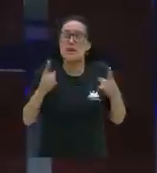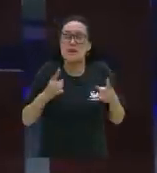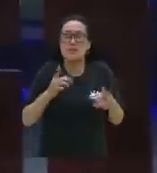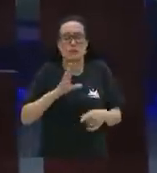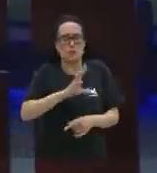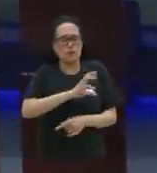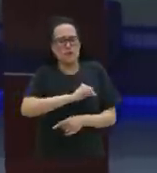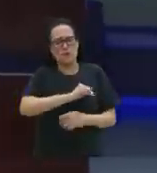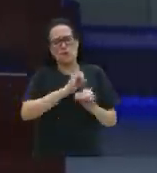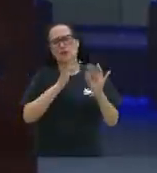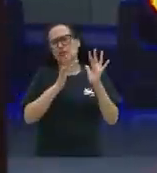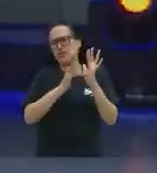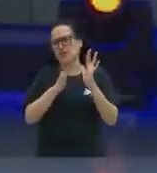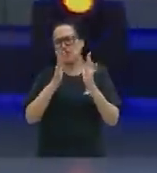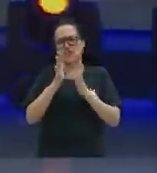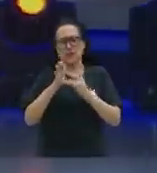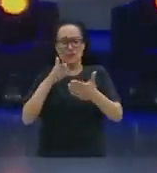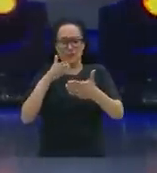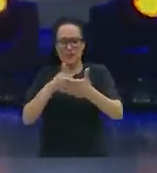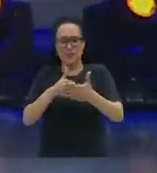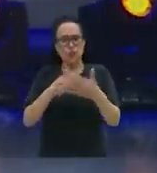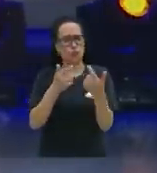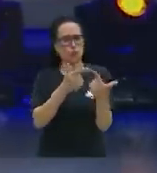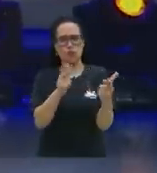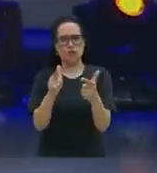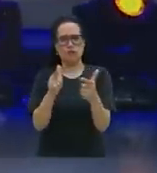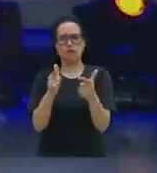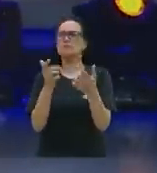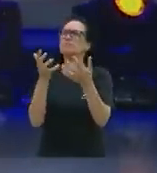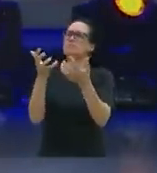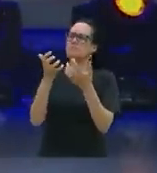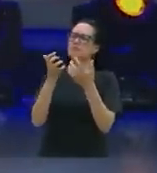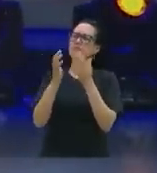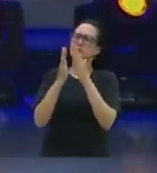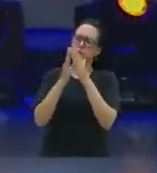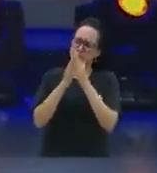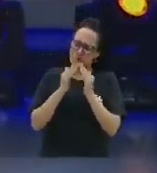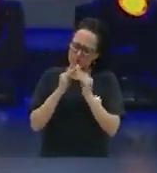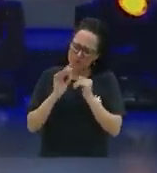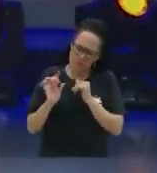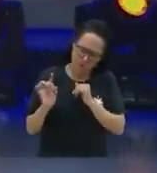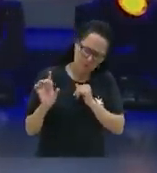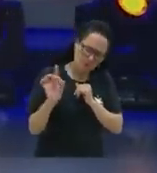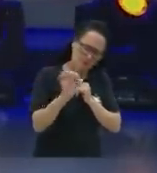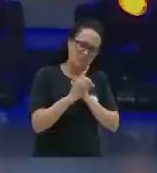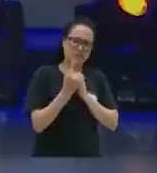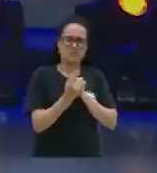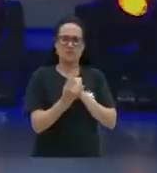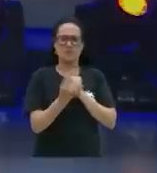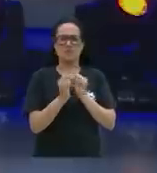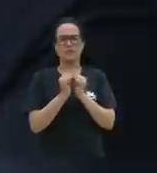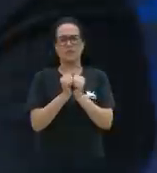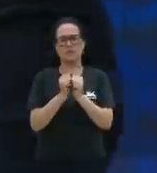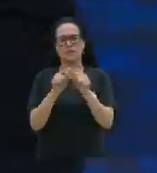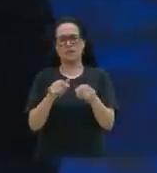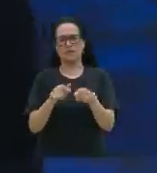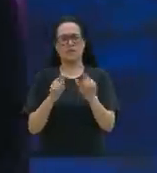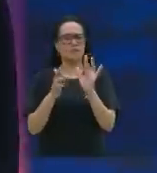eu quero te pedir, Jesus, por cada um que está aqui, e por todas as pessoas que nos acompanham também,